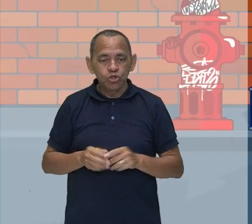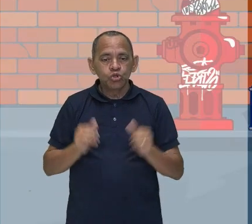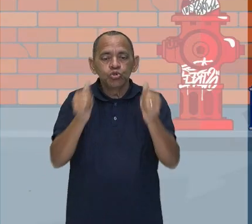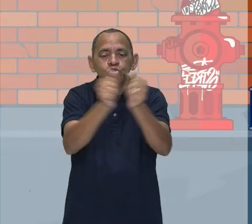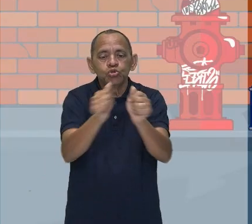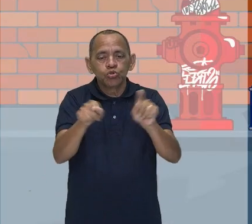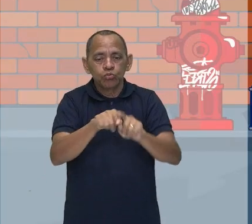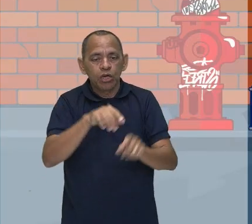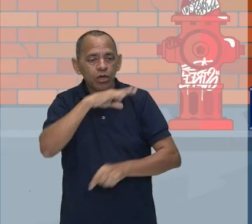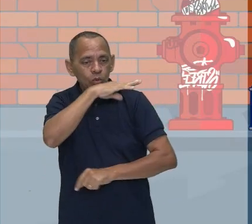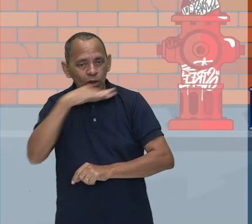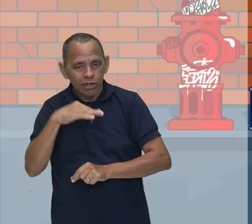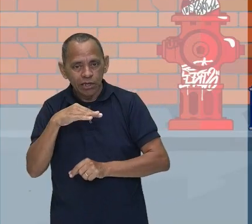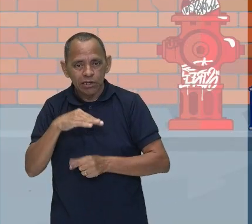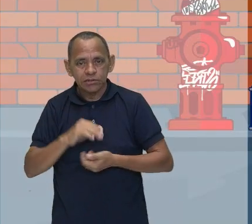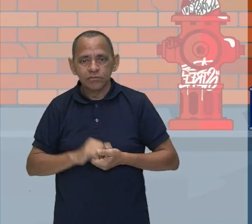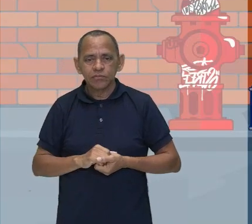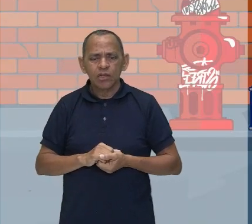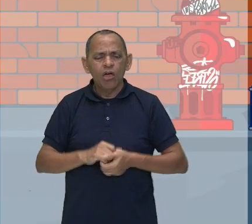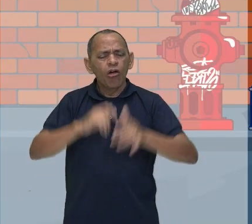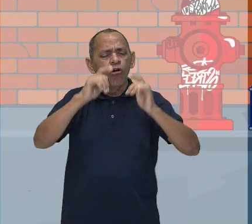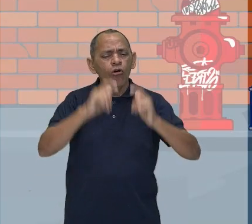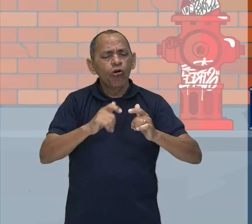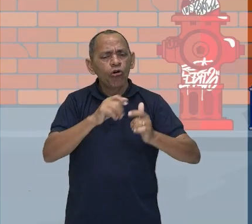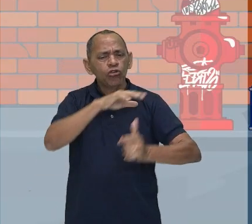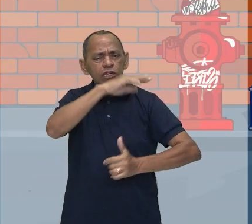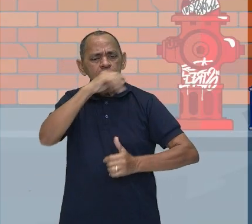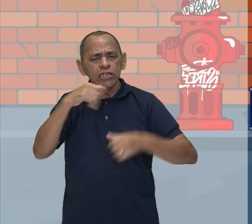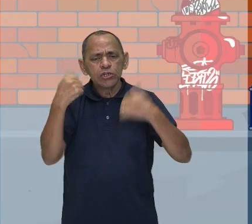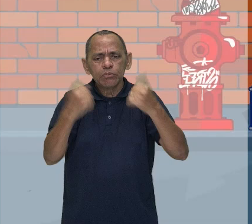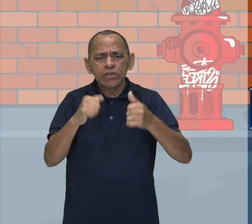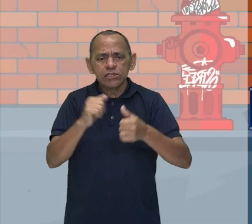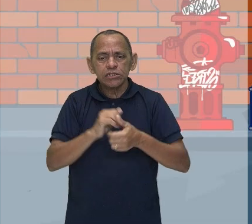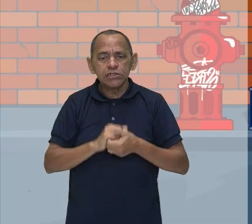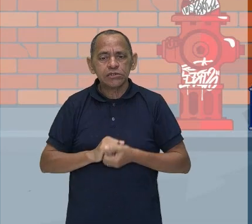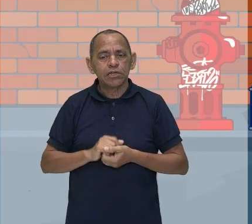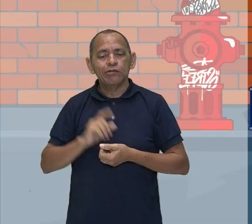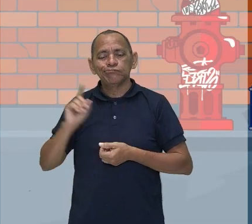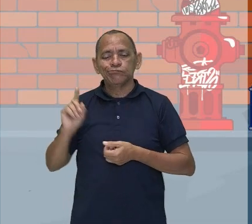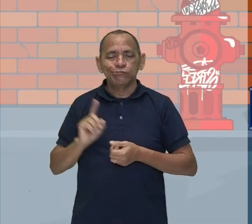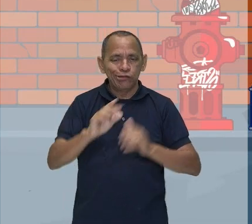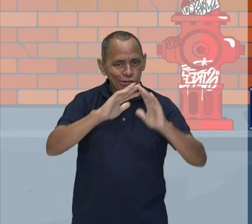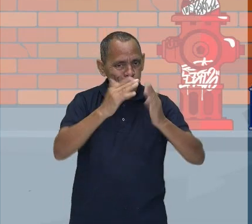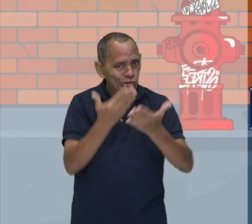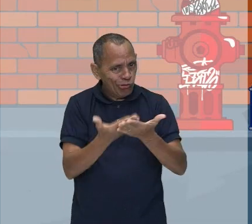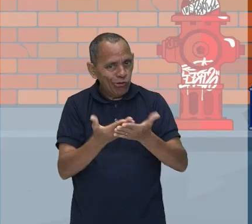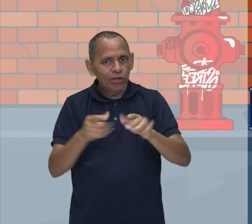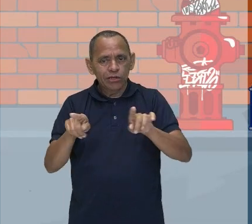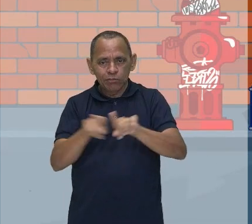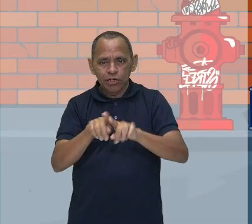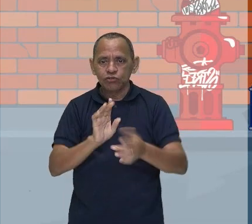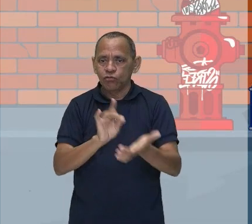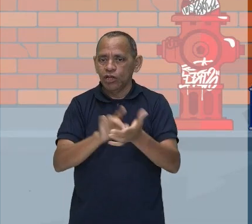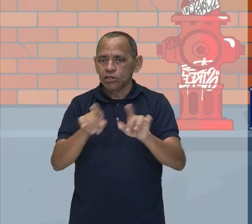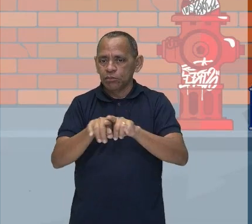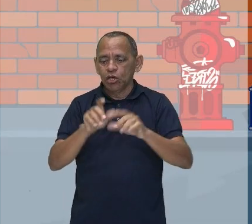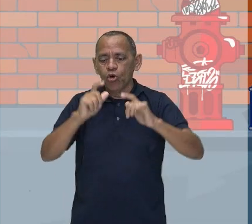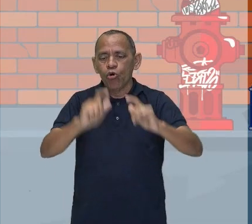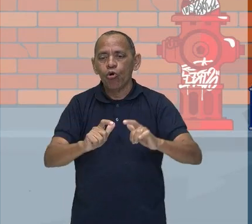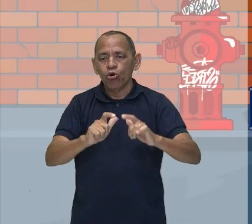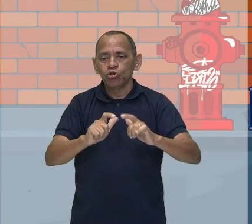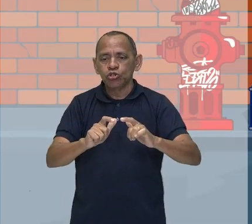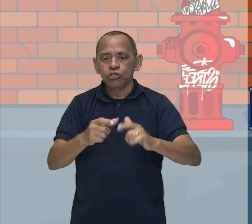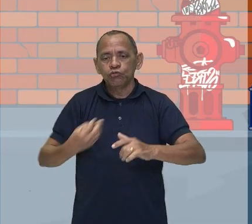tem que estar? Na escola. A criança tem que estar onde? Em casa, sendo protegida. No entanto, ela está onde? Lá na